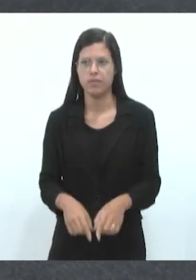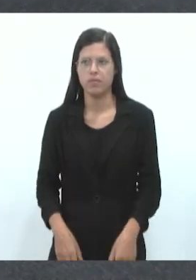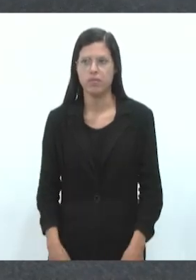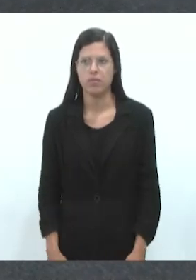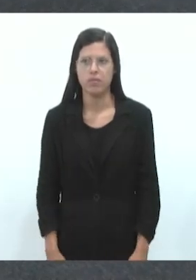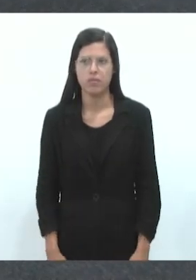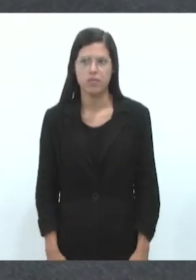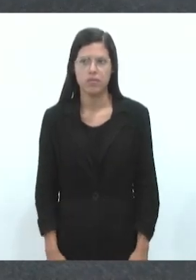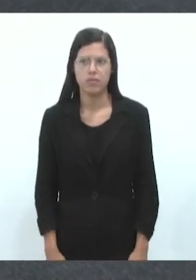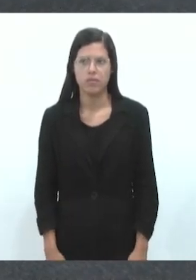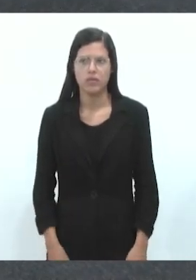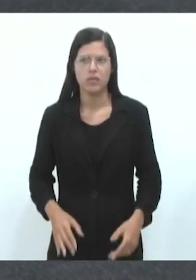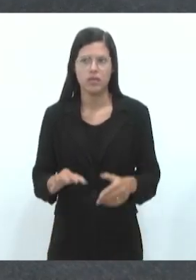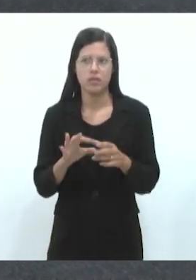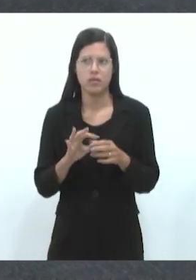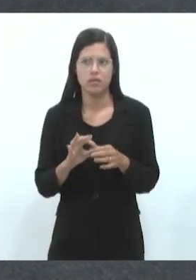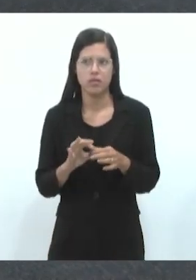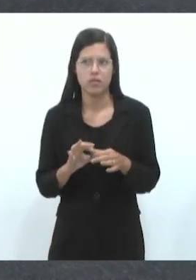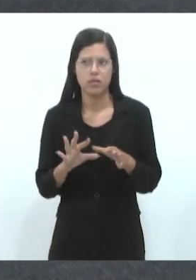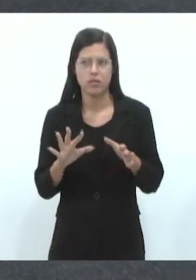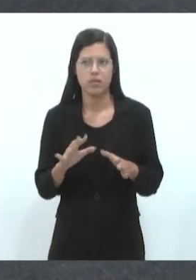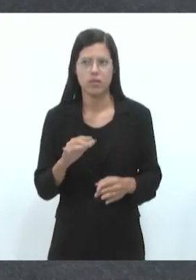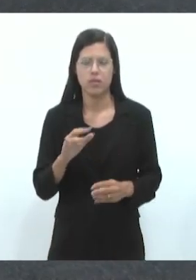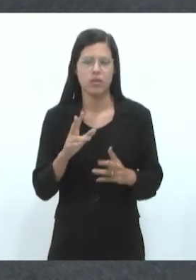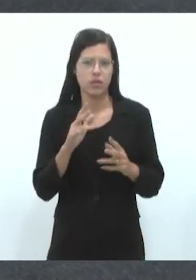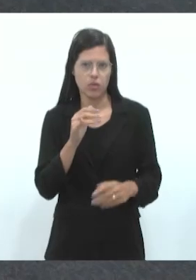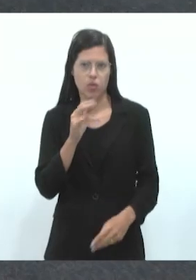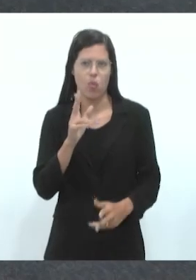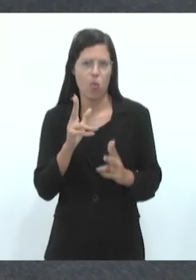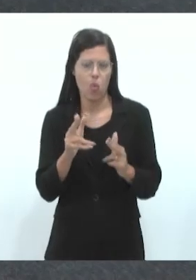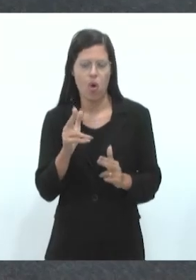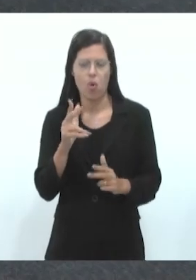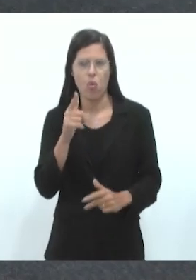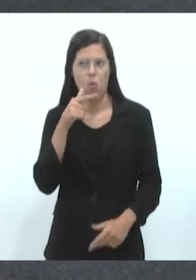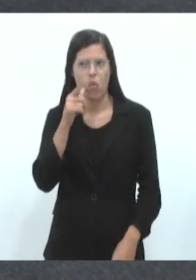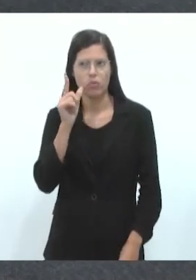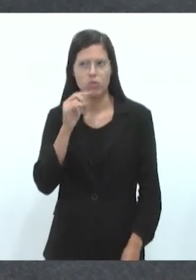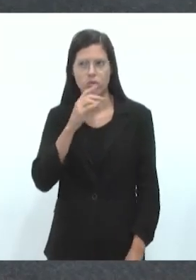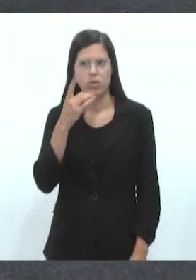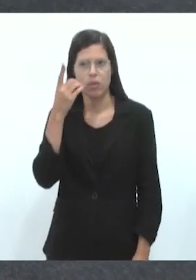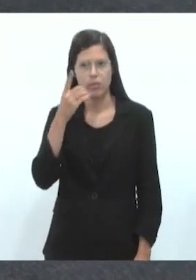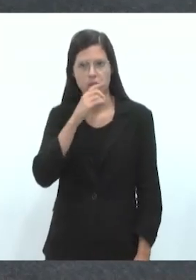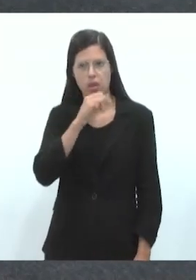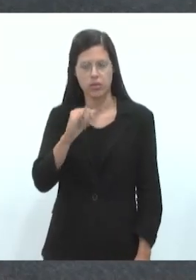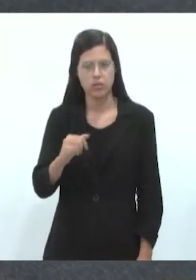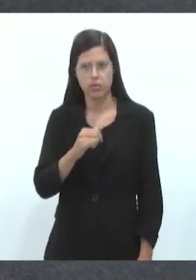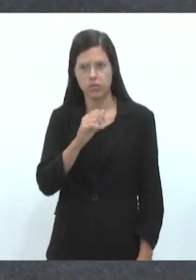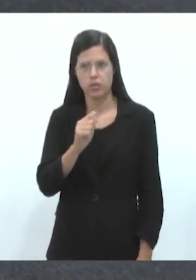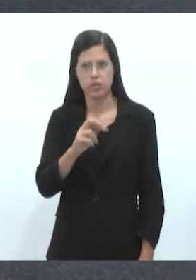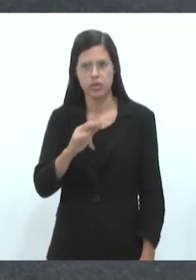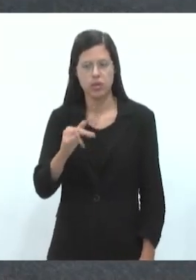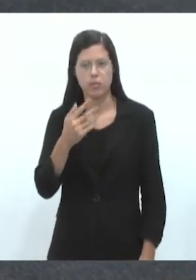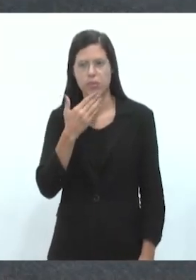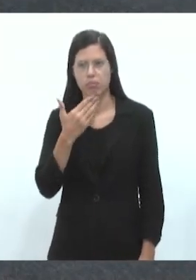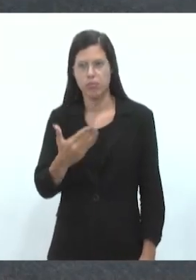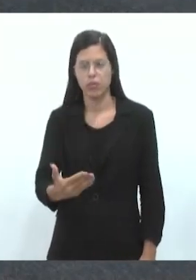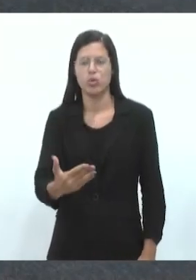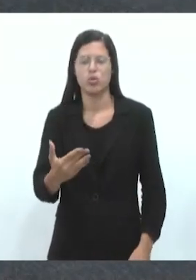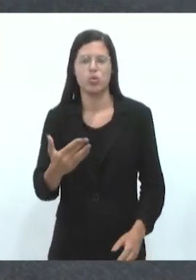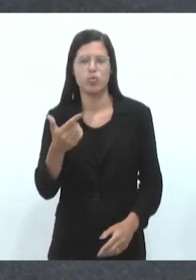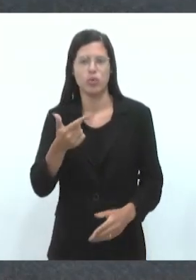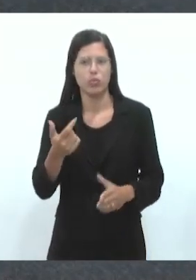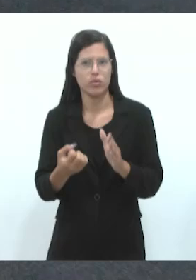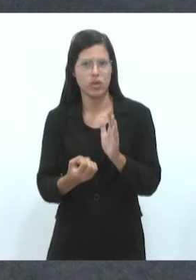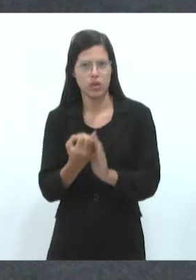aqui, a exemplo de ontem, o deputado Jari de Oliveira pediu coautoria do projeto, eu